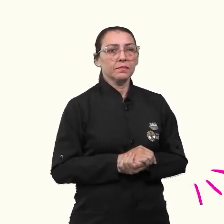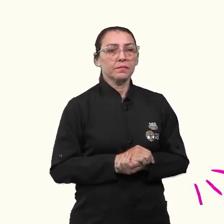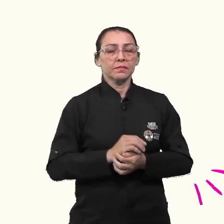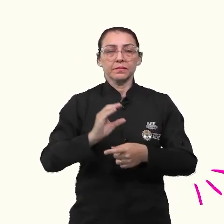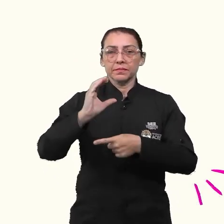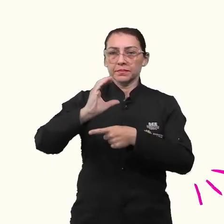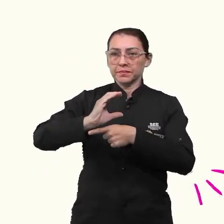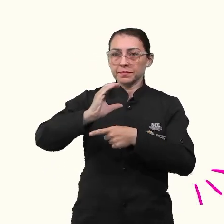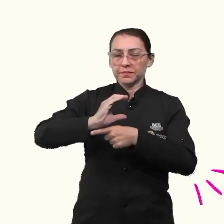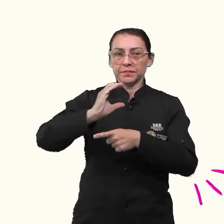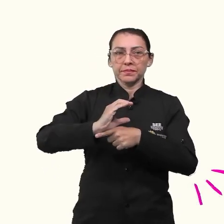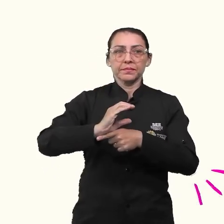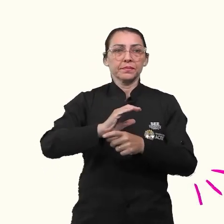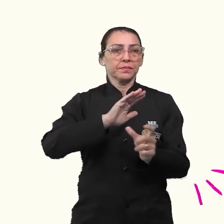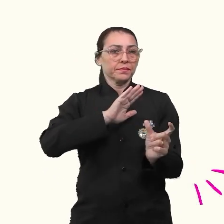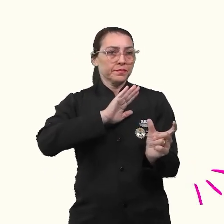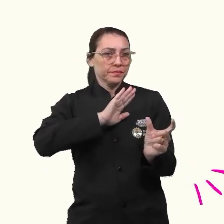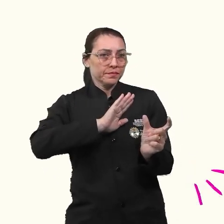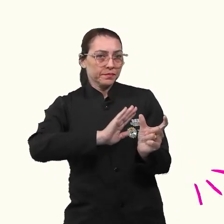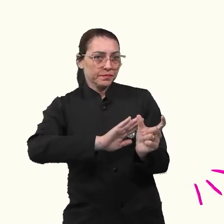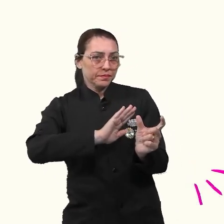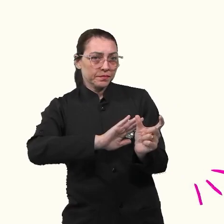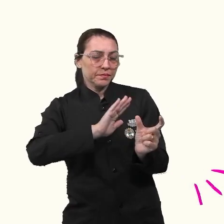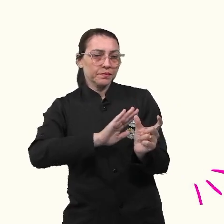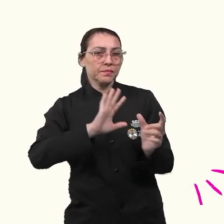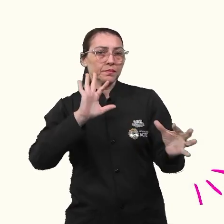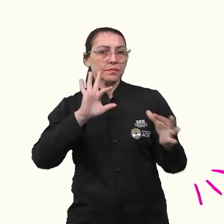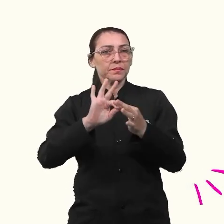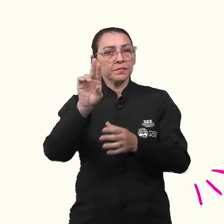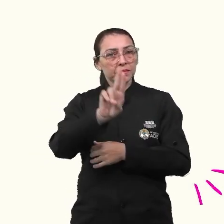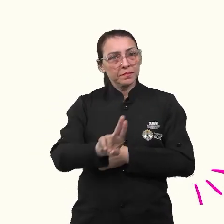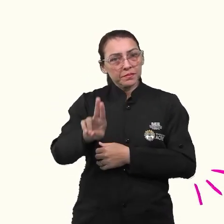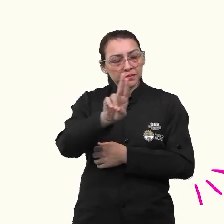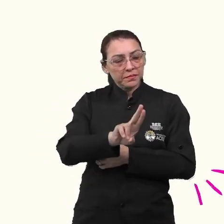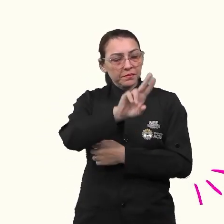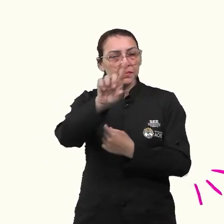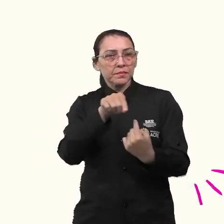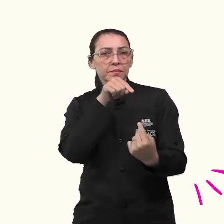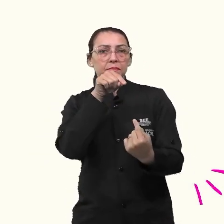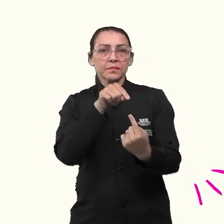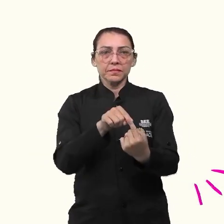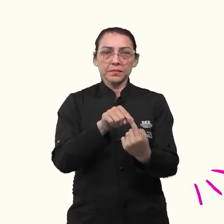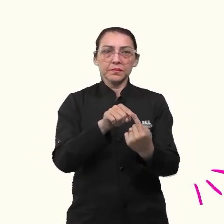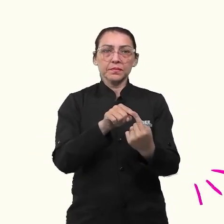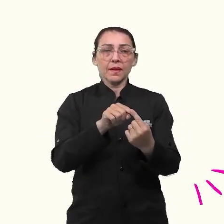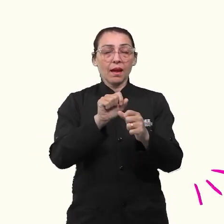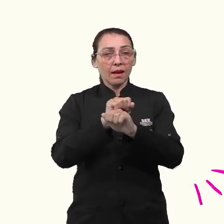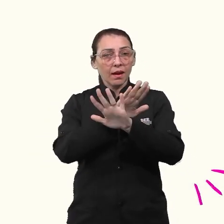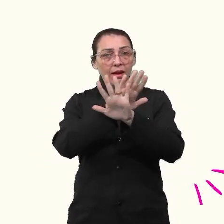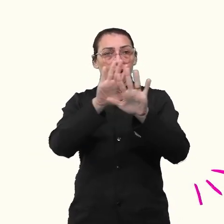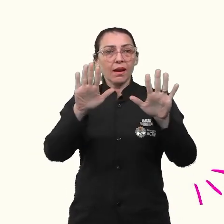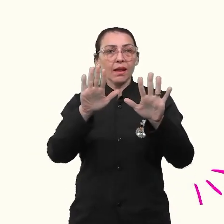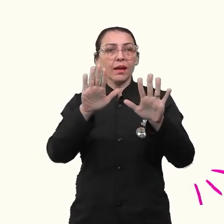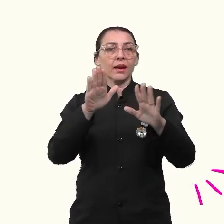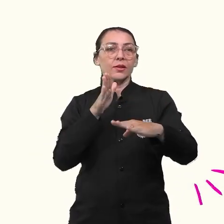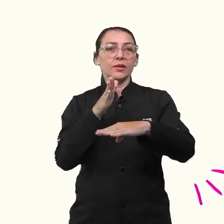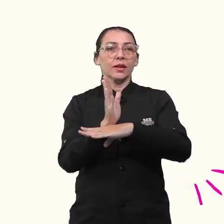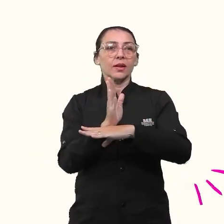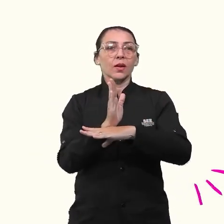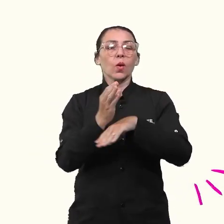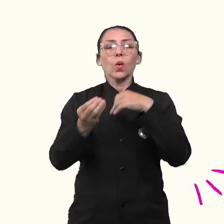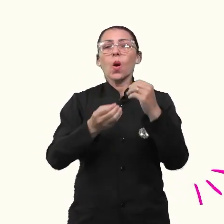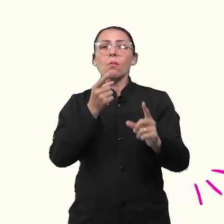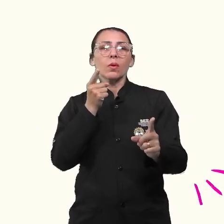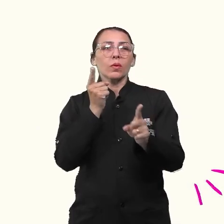Letra C. A conotação ela está ligada ao uso da linguagem de forma objetiva, clara e direta,